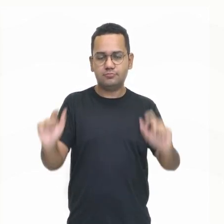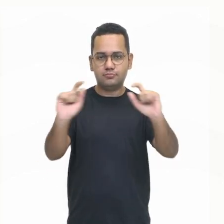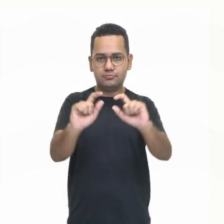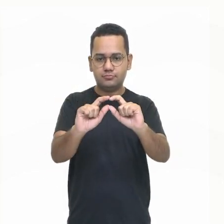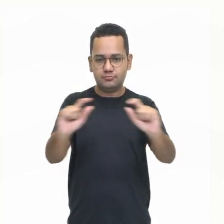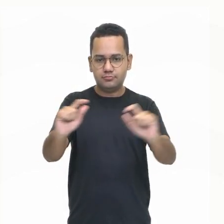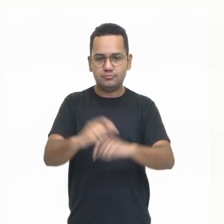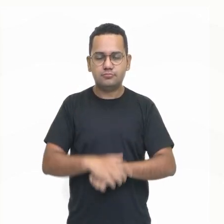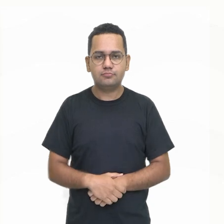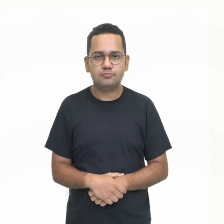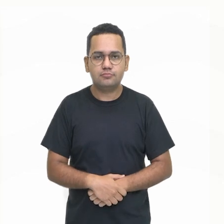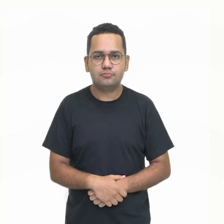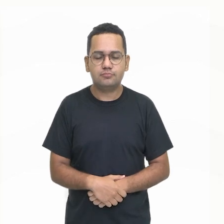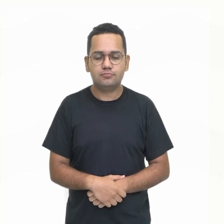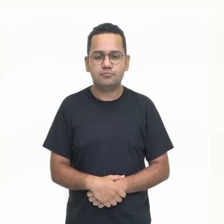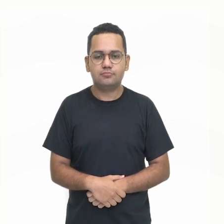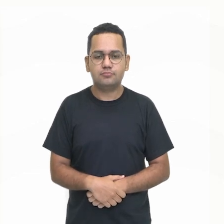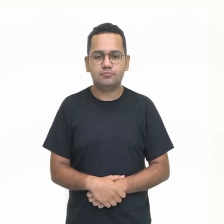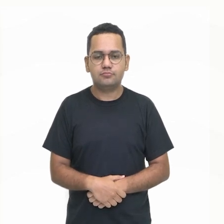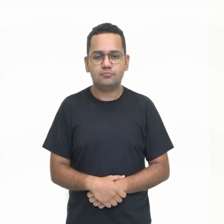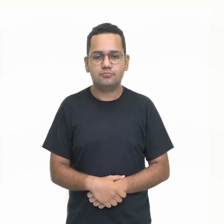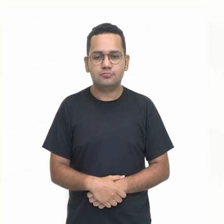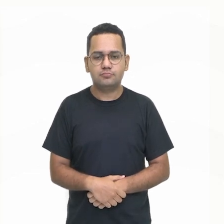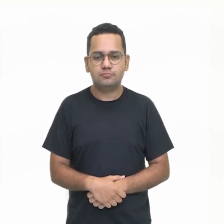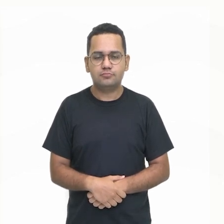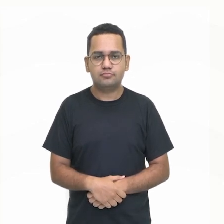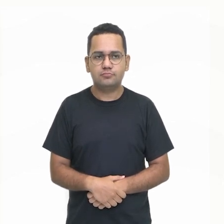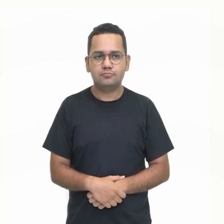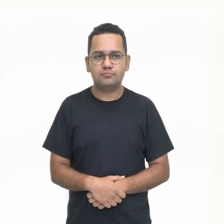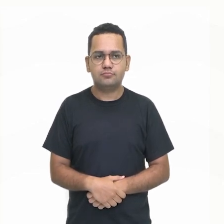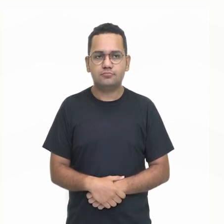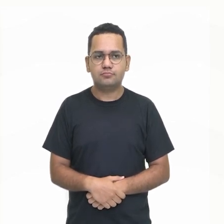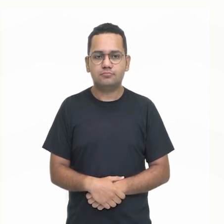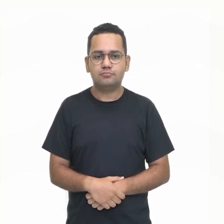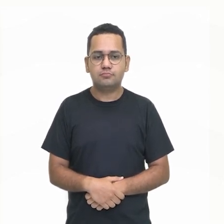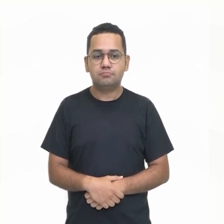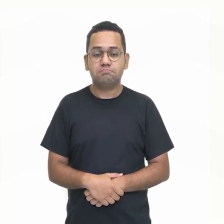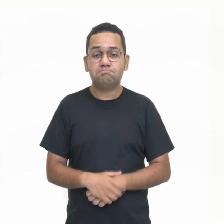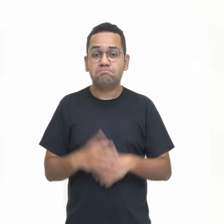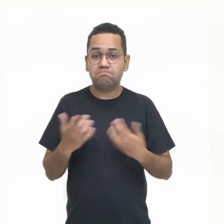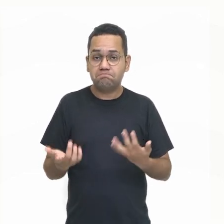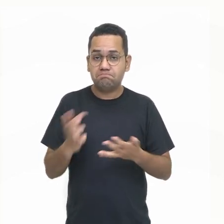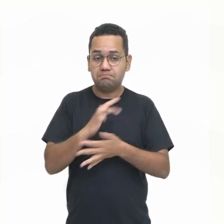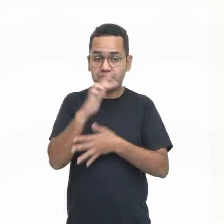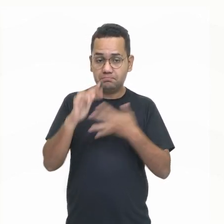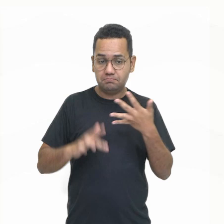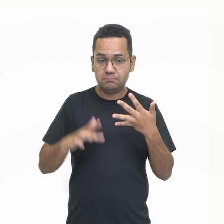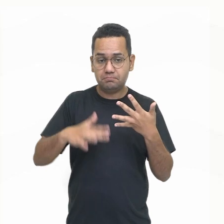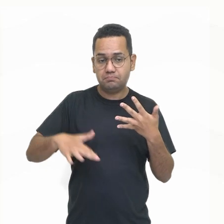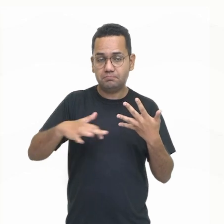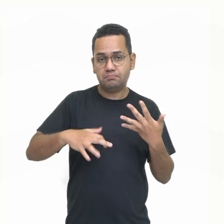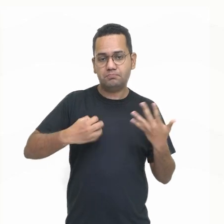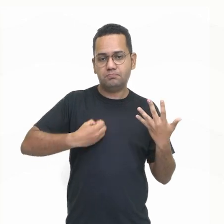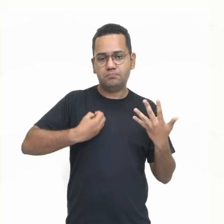família, assim como nós já falamos. Então, a maior diversidade biológica, ela vai